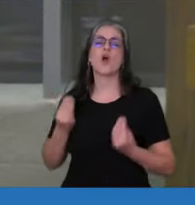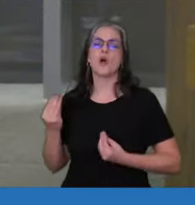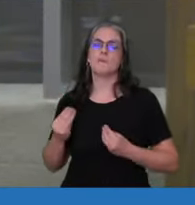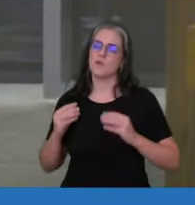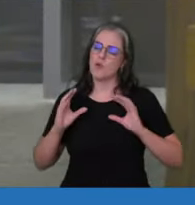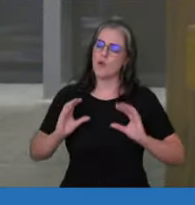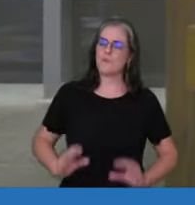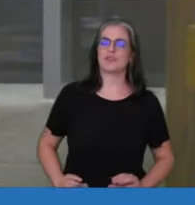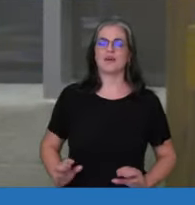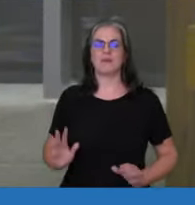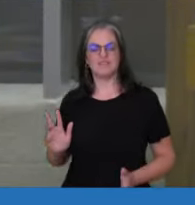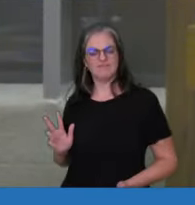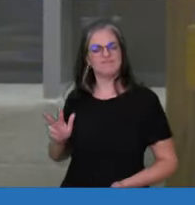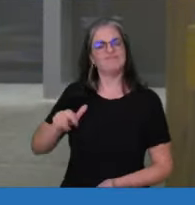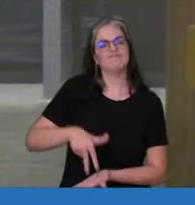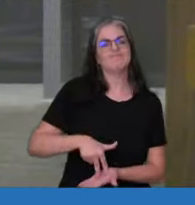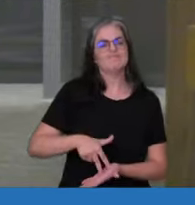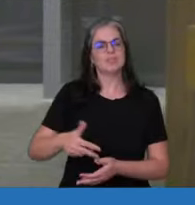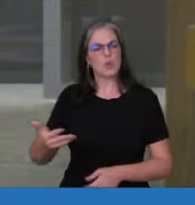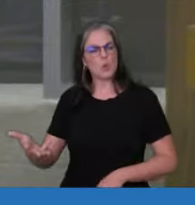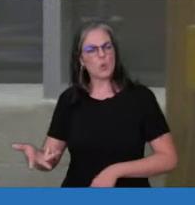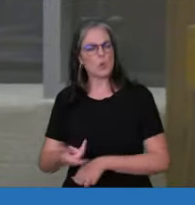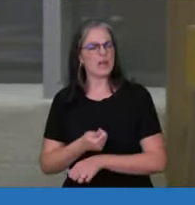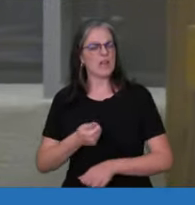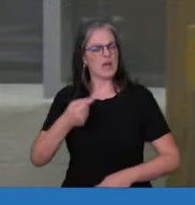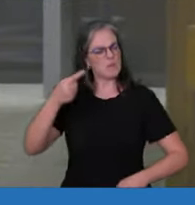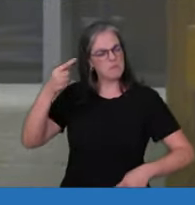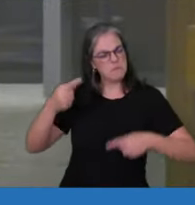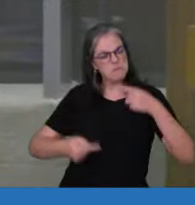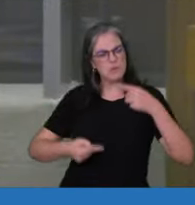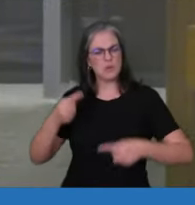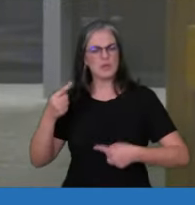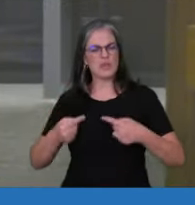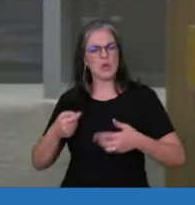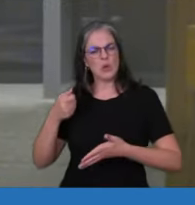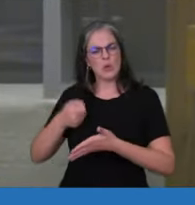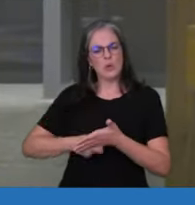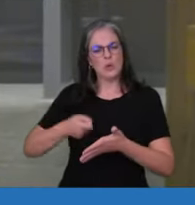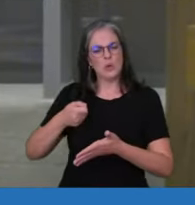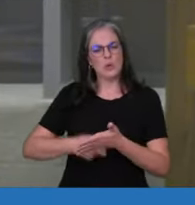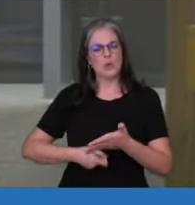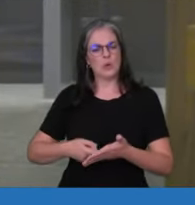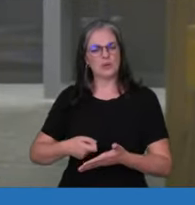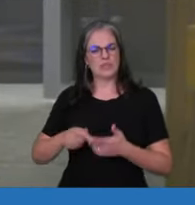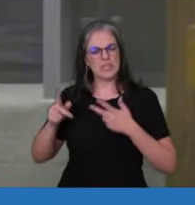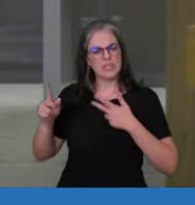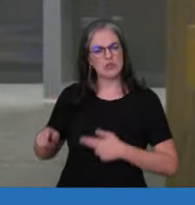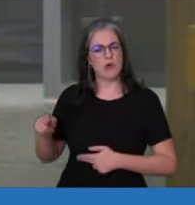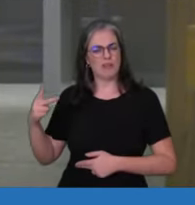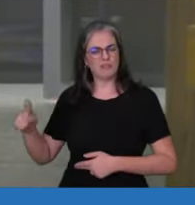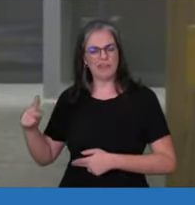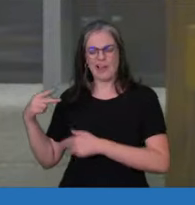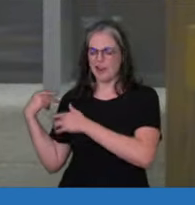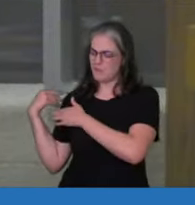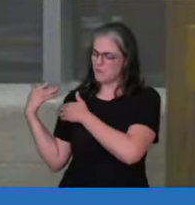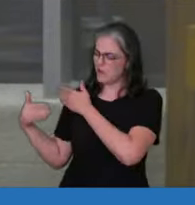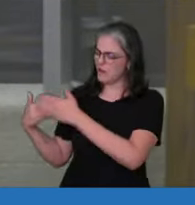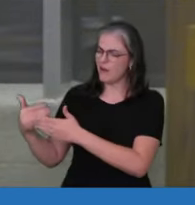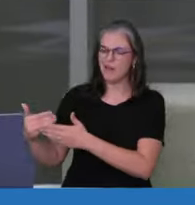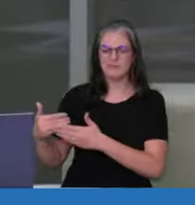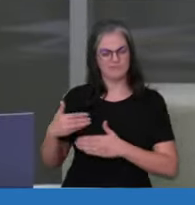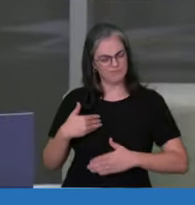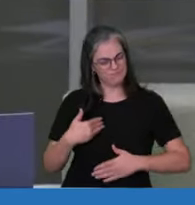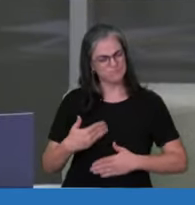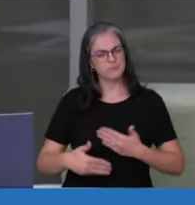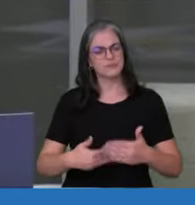com qualidade, com muita política, reivindicando o seu legado de construção. A nossa